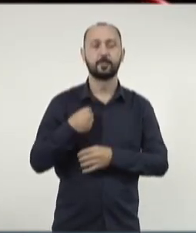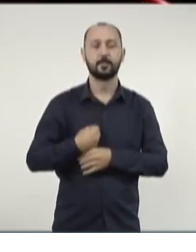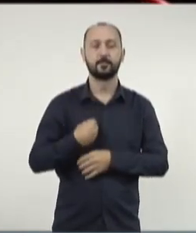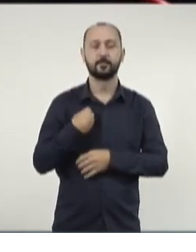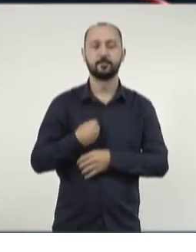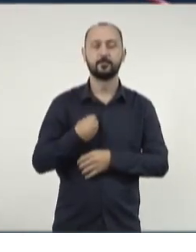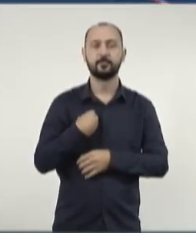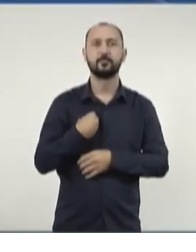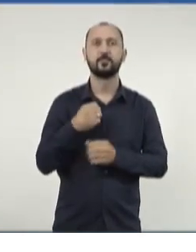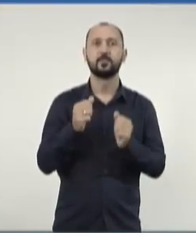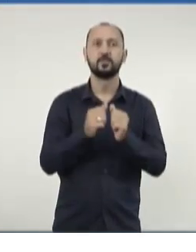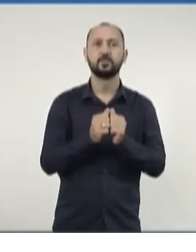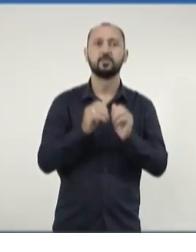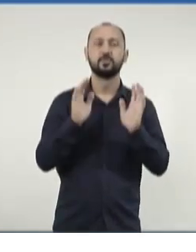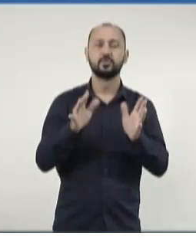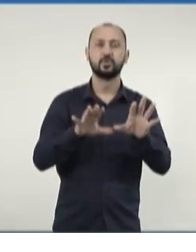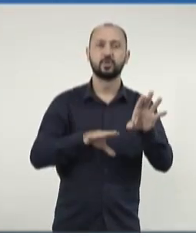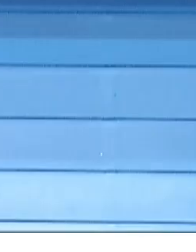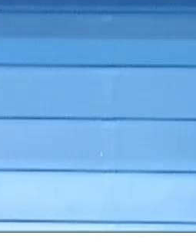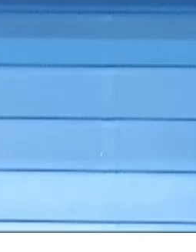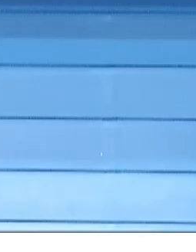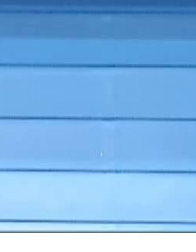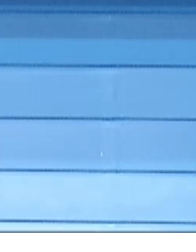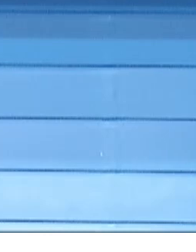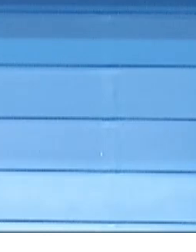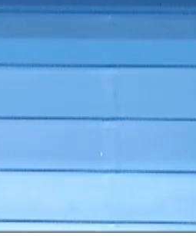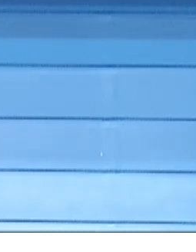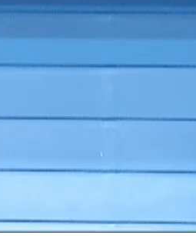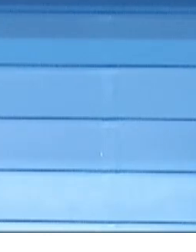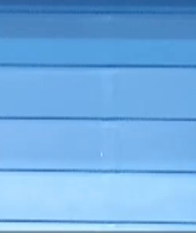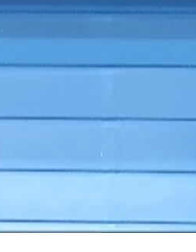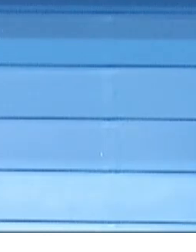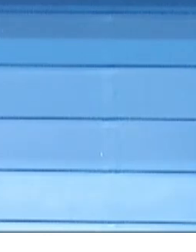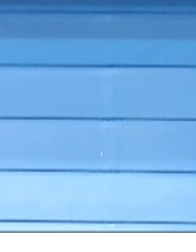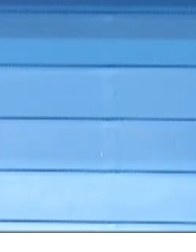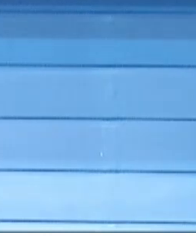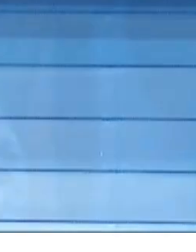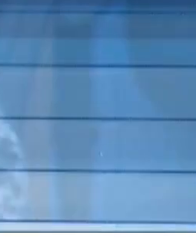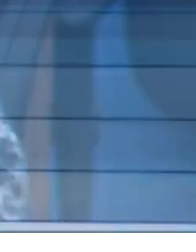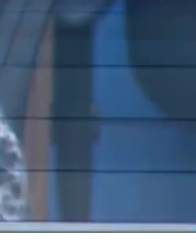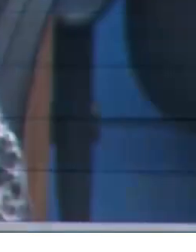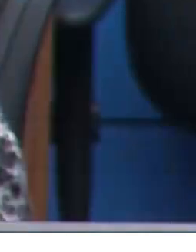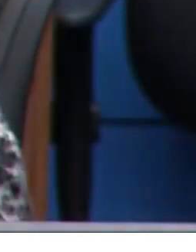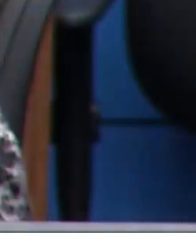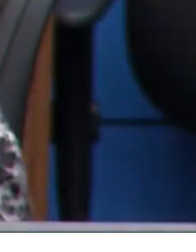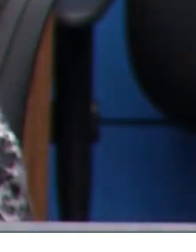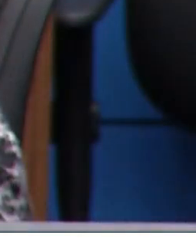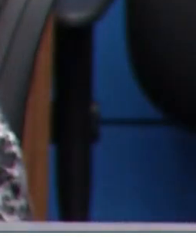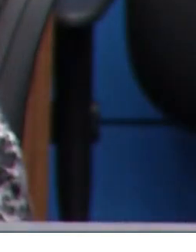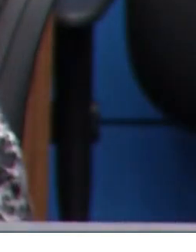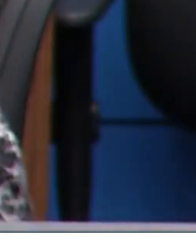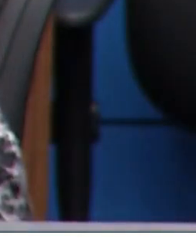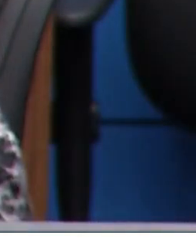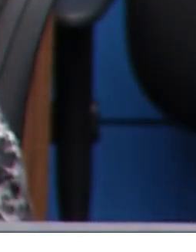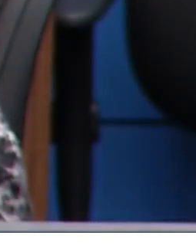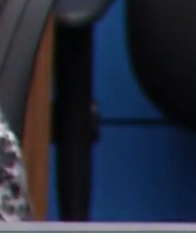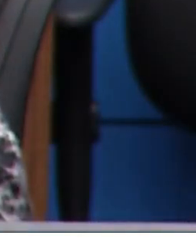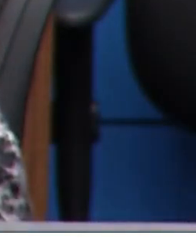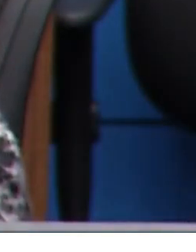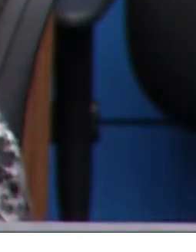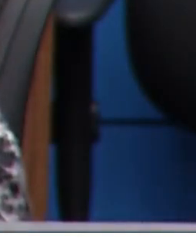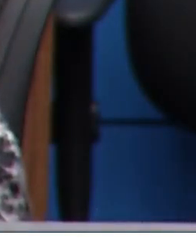participação ativa, e já na graduação e na proposta multidisciplinar. E também na